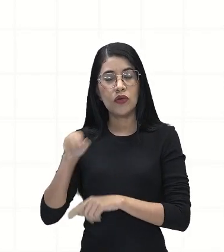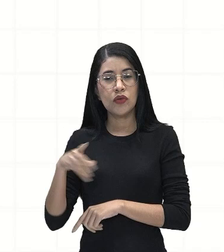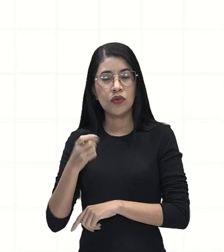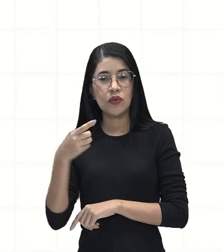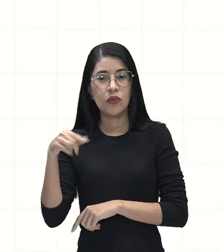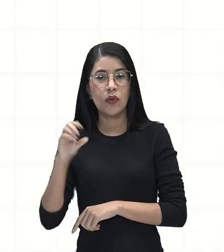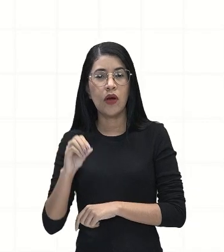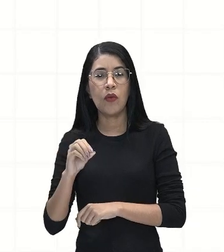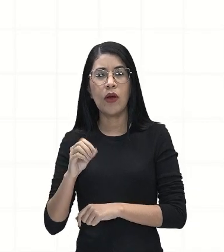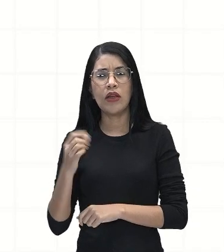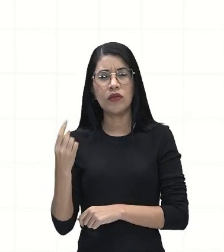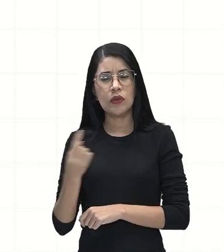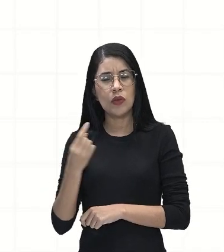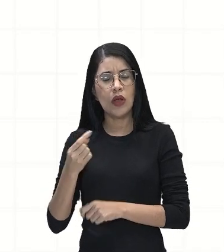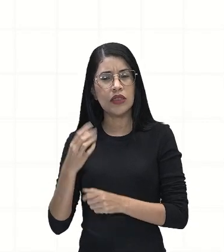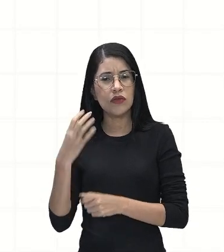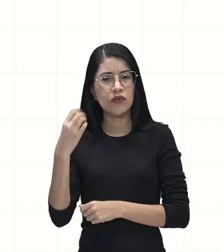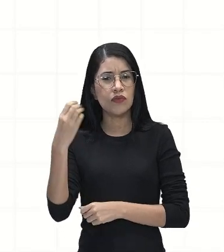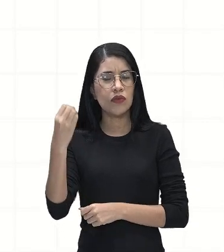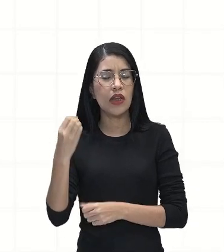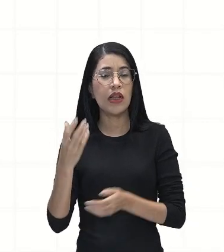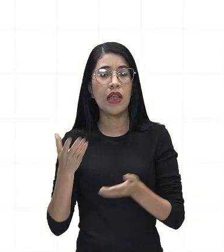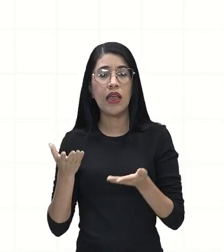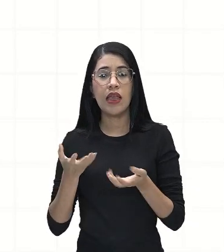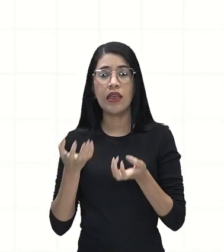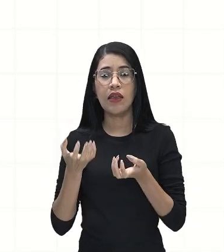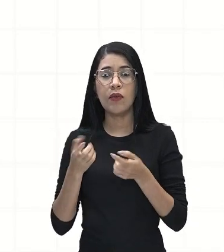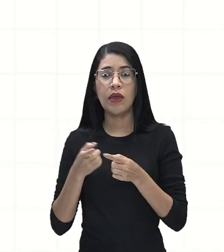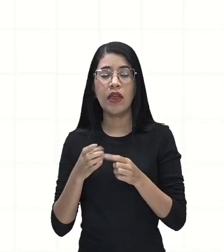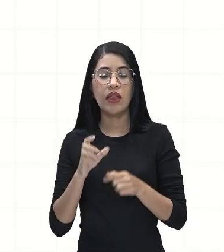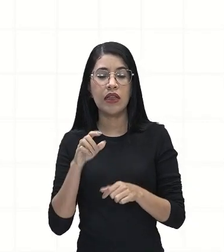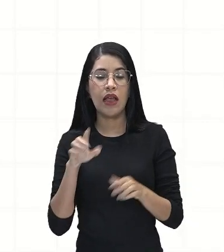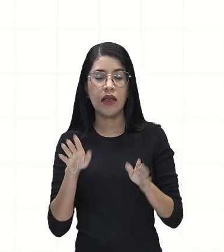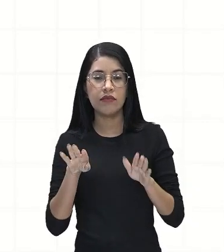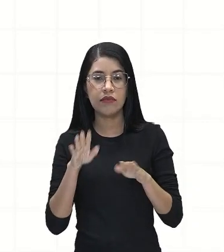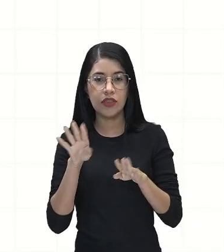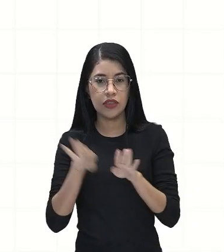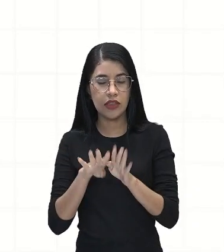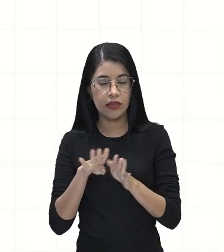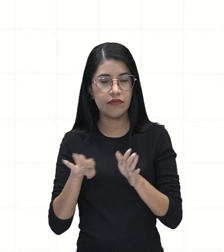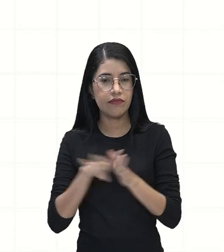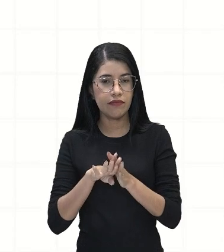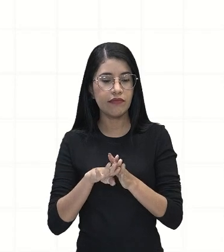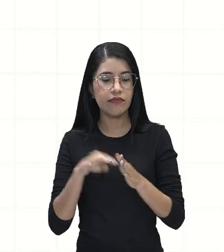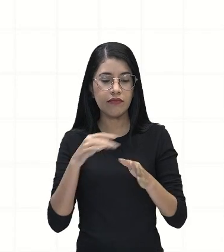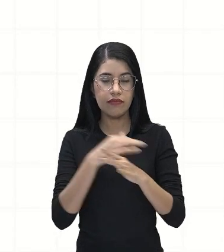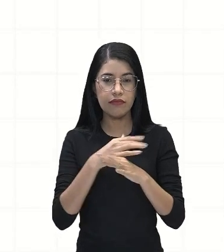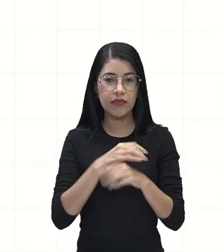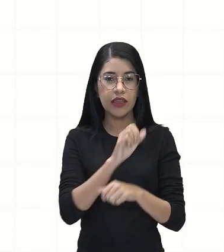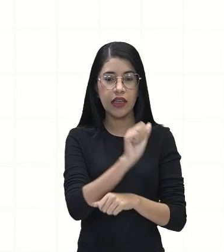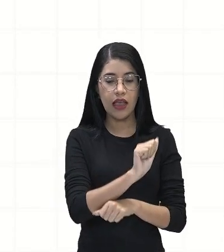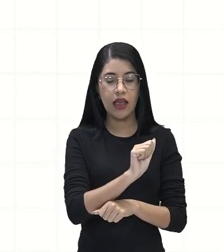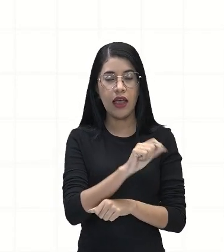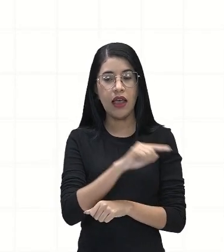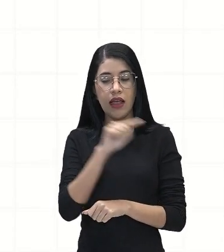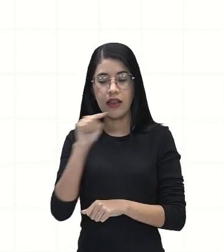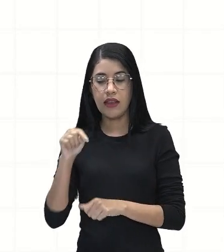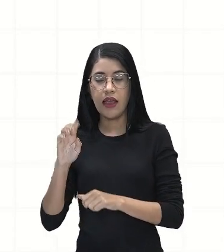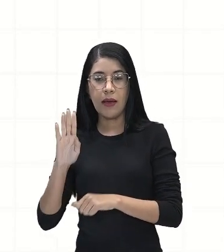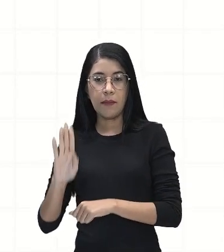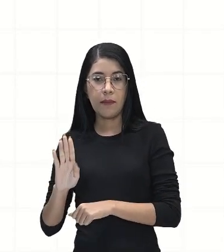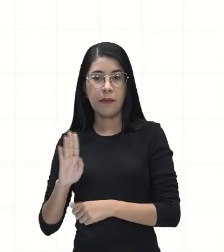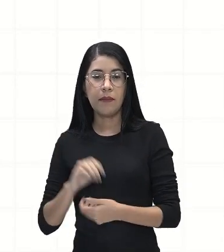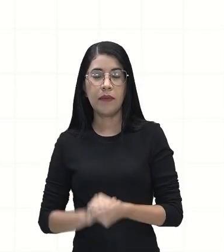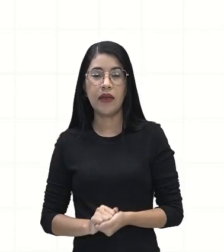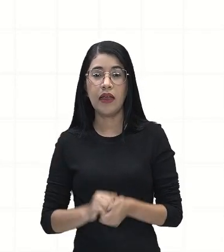solitário, ele deseja ir da cidade A até a cidade B, ambas as margens de um lado, e